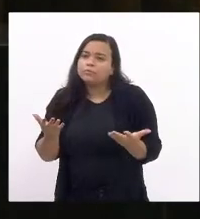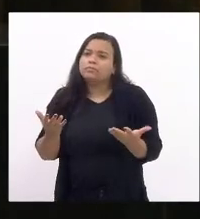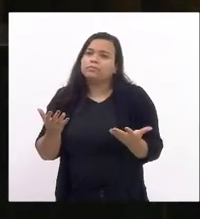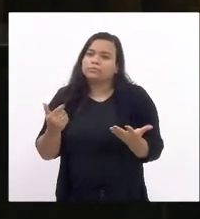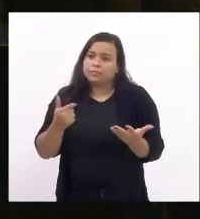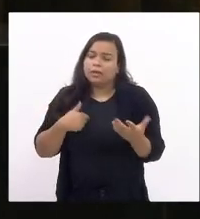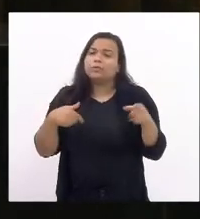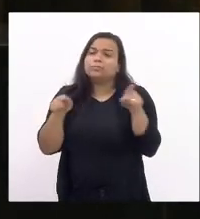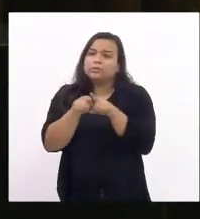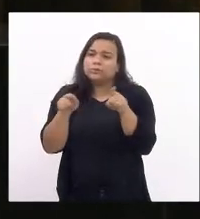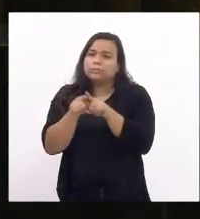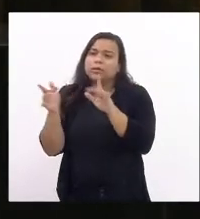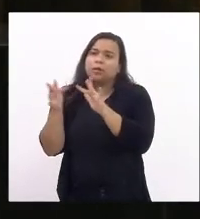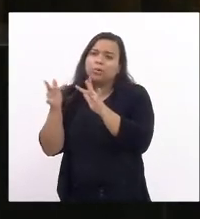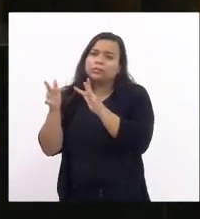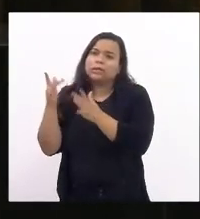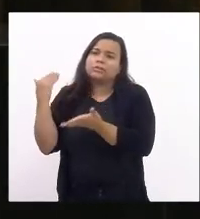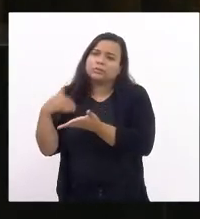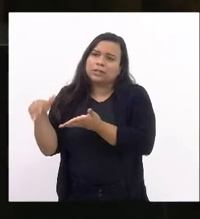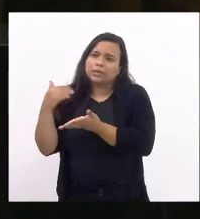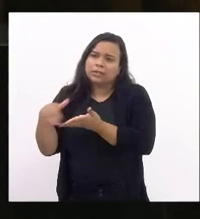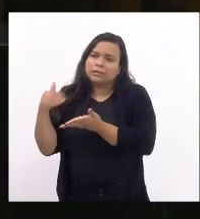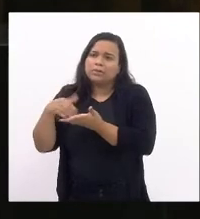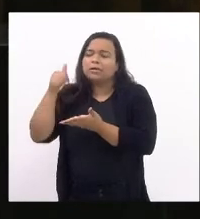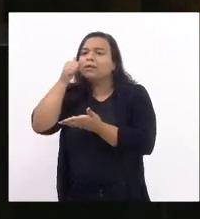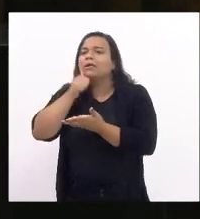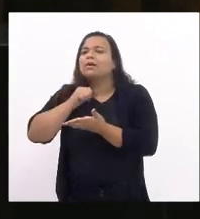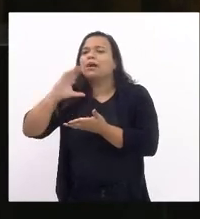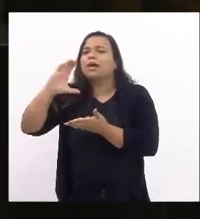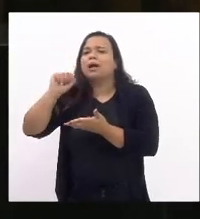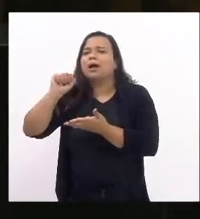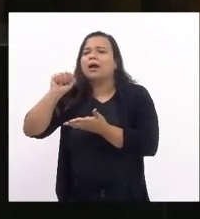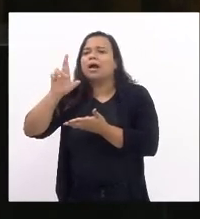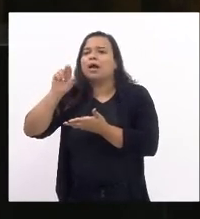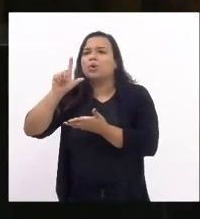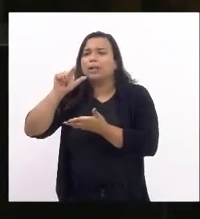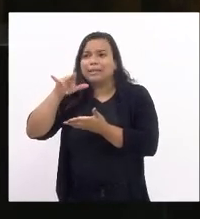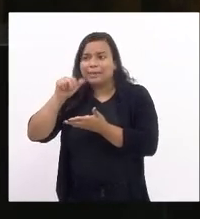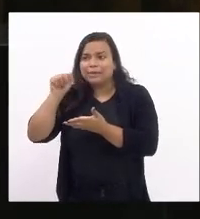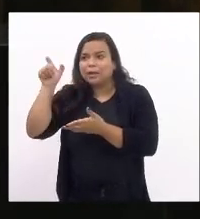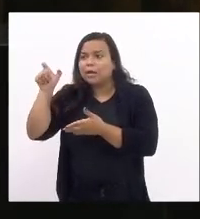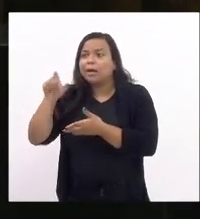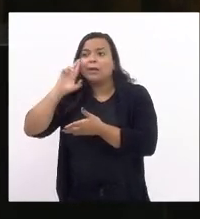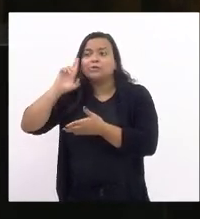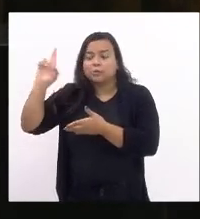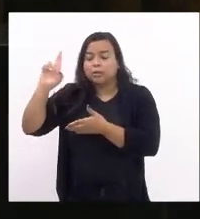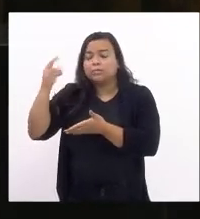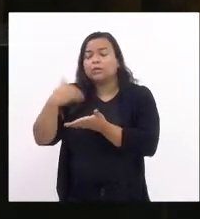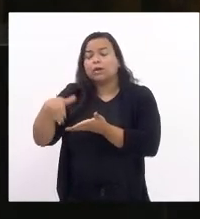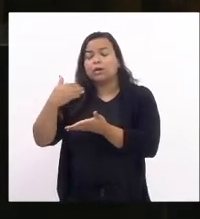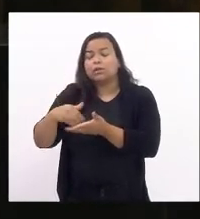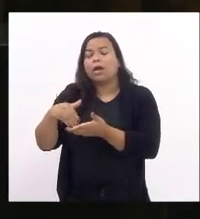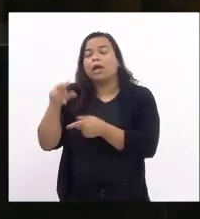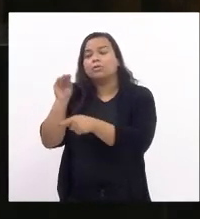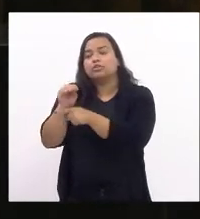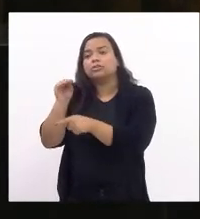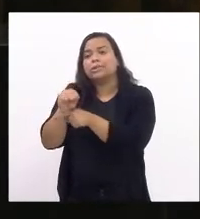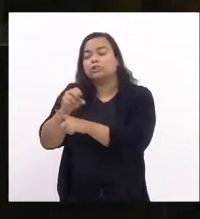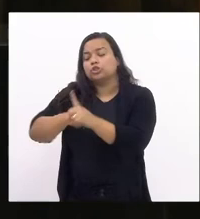em contato também com a secretária, senhora Carolina, secretária de Assistência Social de Petrópolis, para que a gente